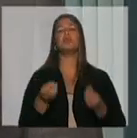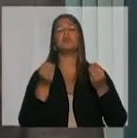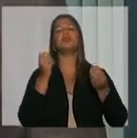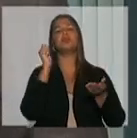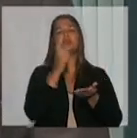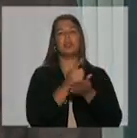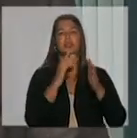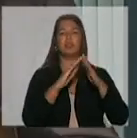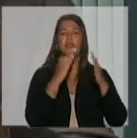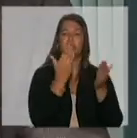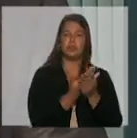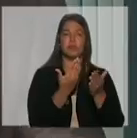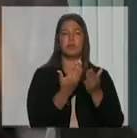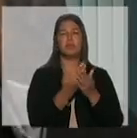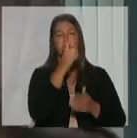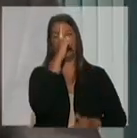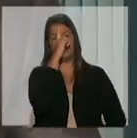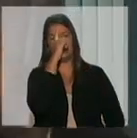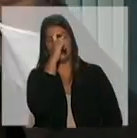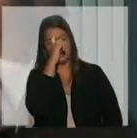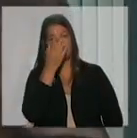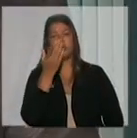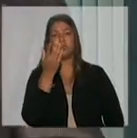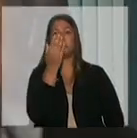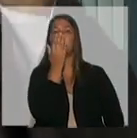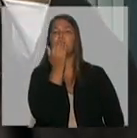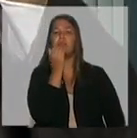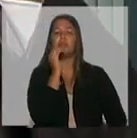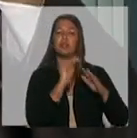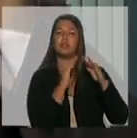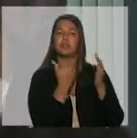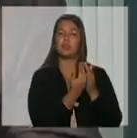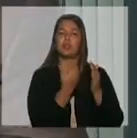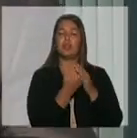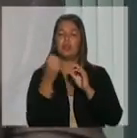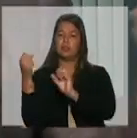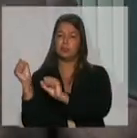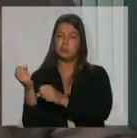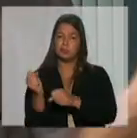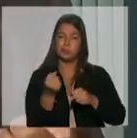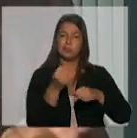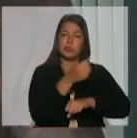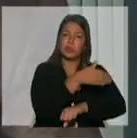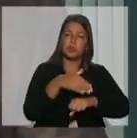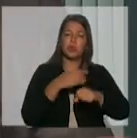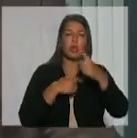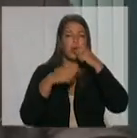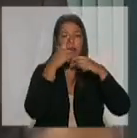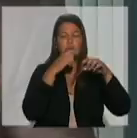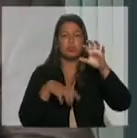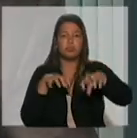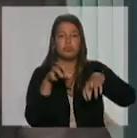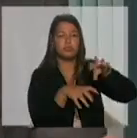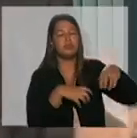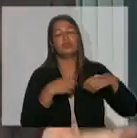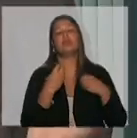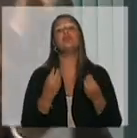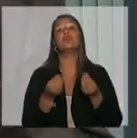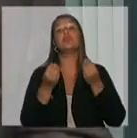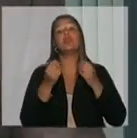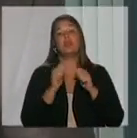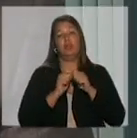150? Como é que se paga as creches, a escola, o posto de saúde? Como é que se paga a merenda escolar? Como é que se paga a limpeza da rua, a coleta do